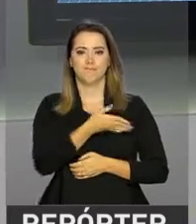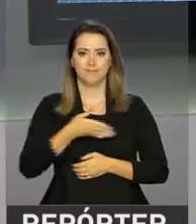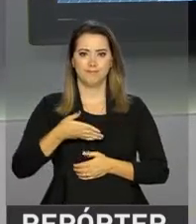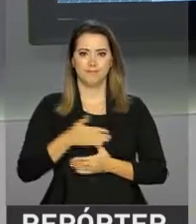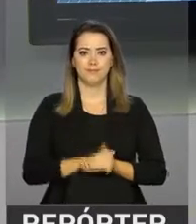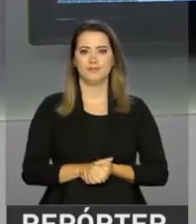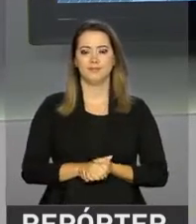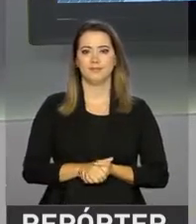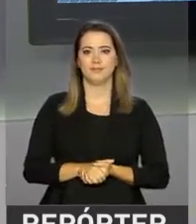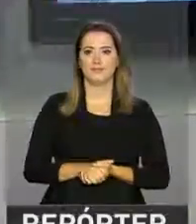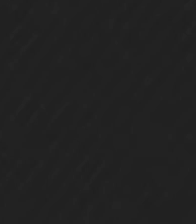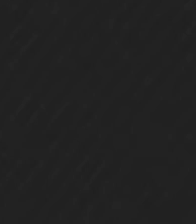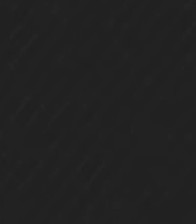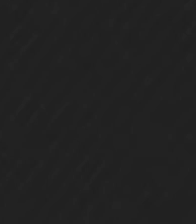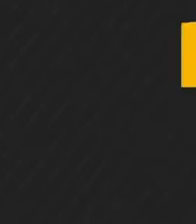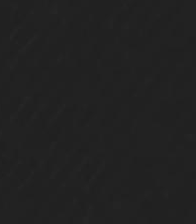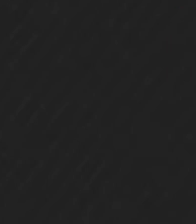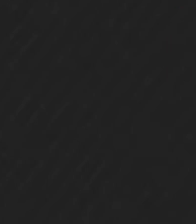governo federal